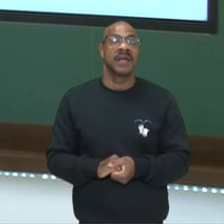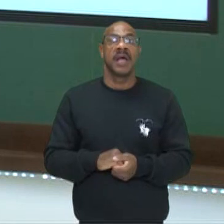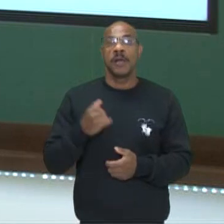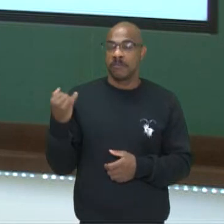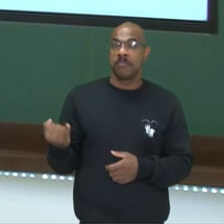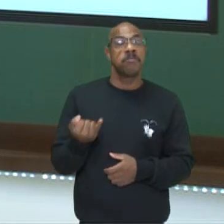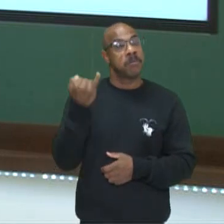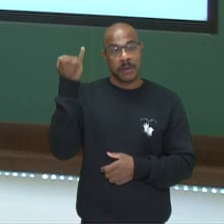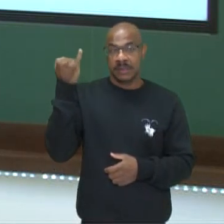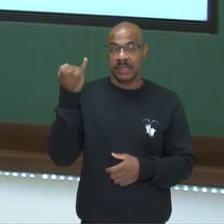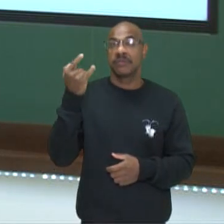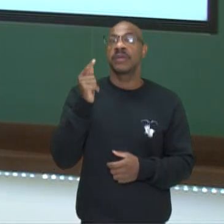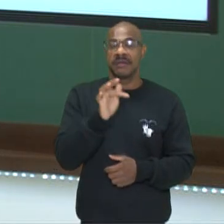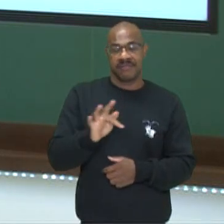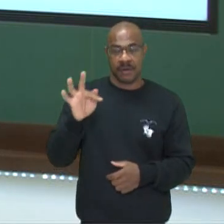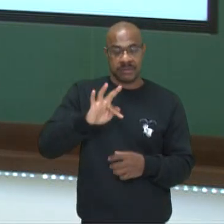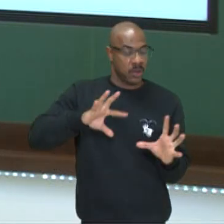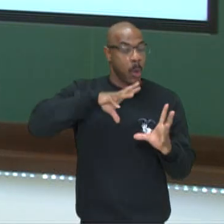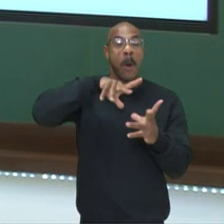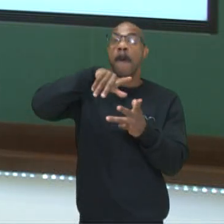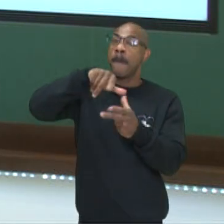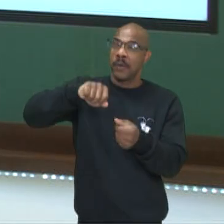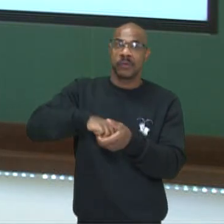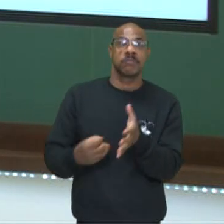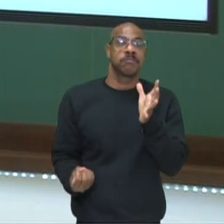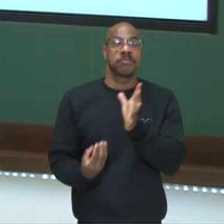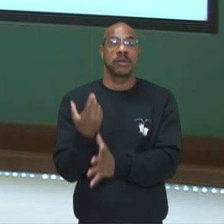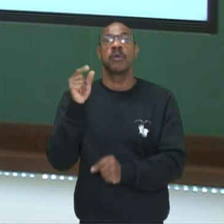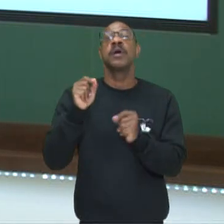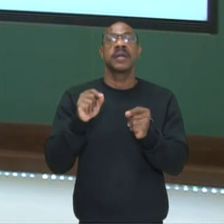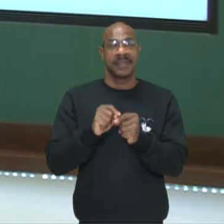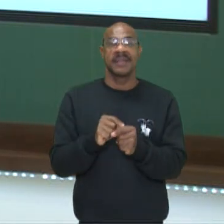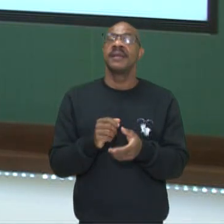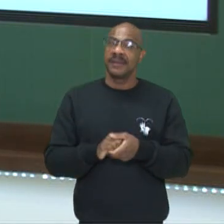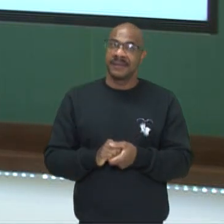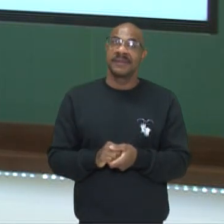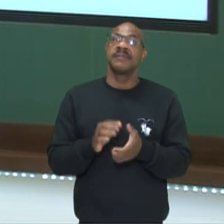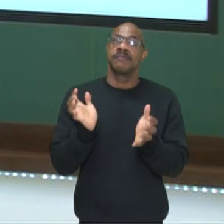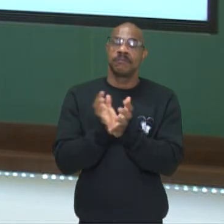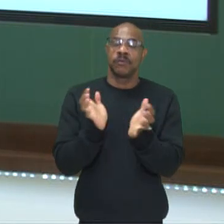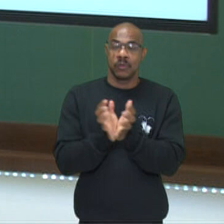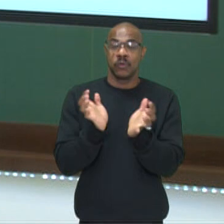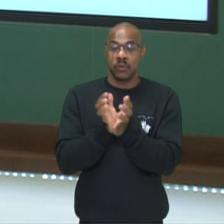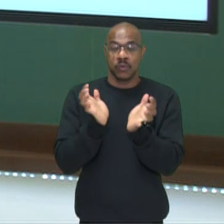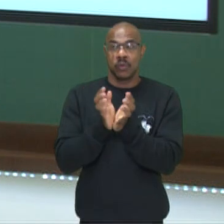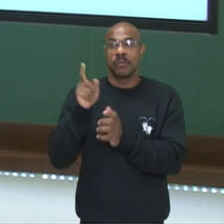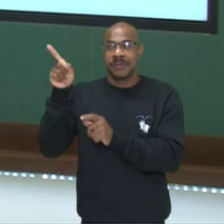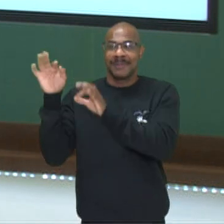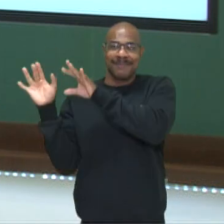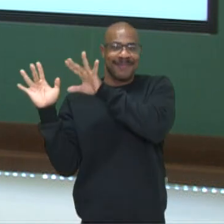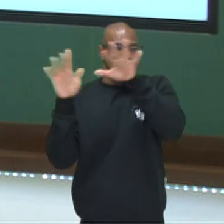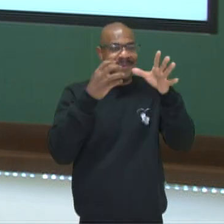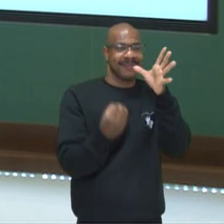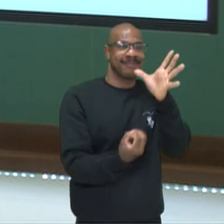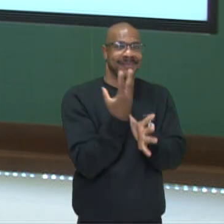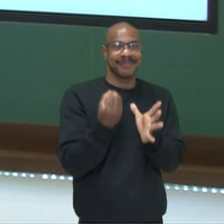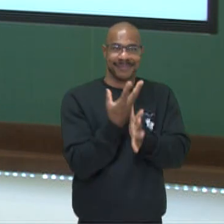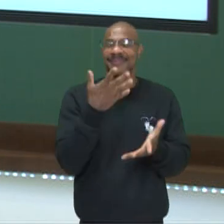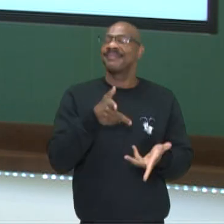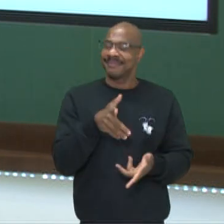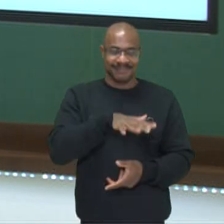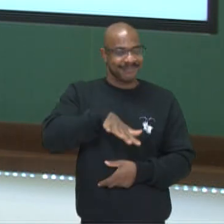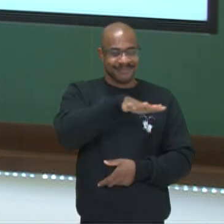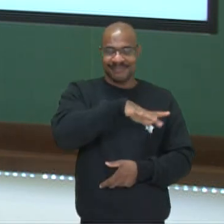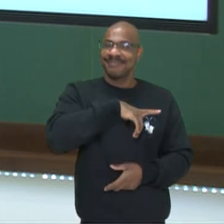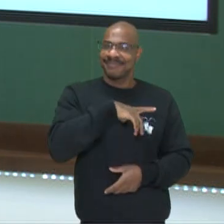universidades do mundo todo. Fundada por colonos protestantes, puritanos, calvinistas na região de Massachusetts,